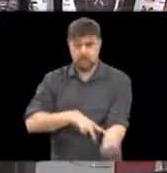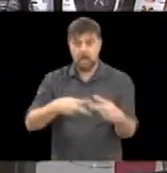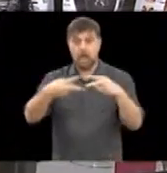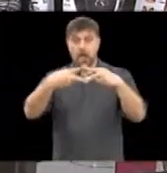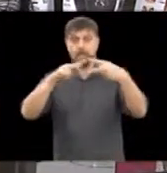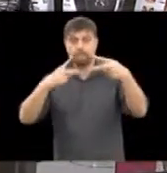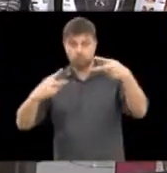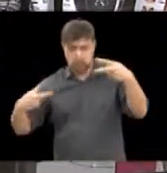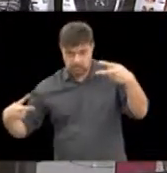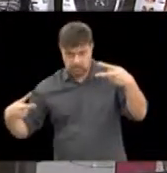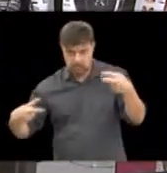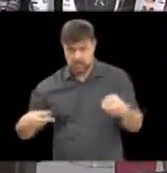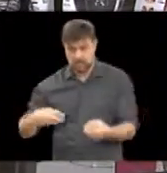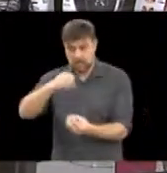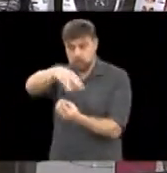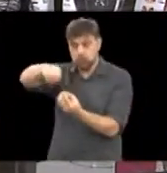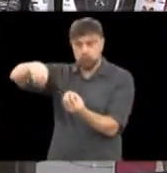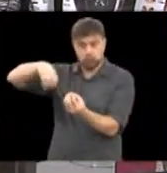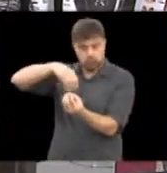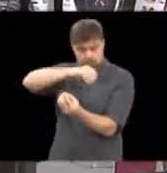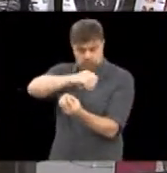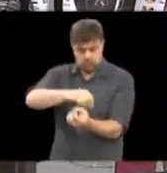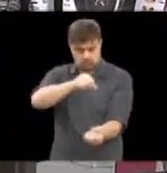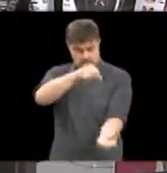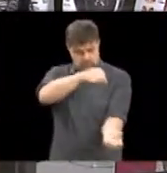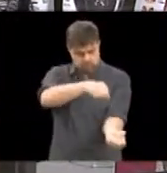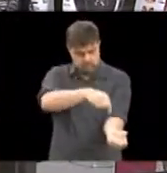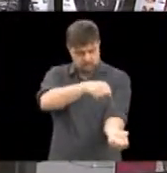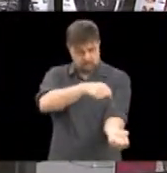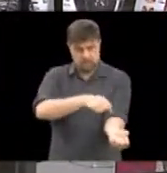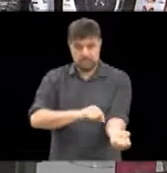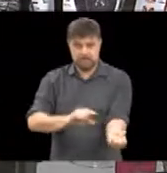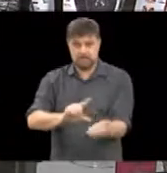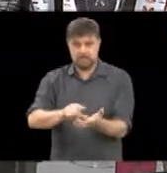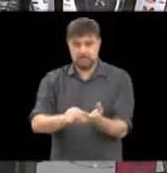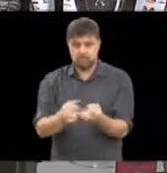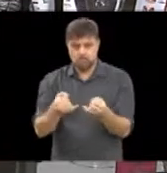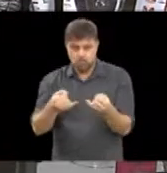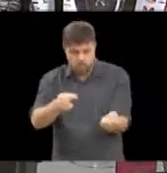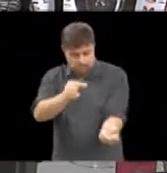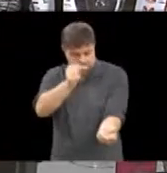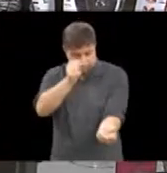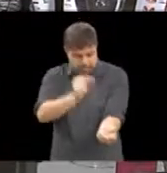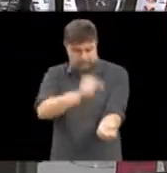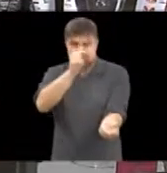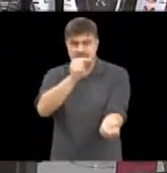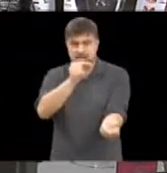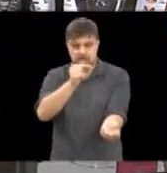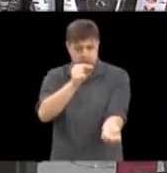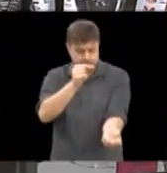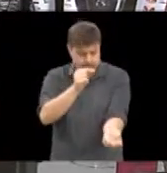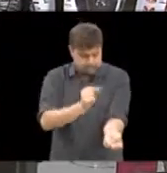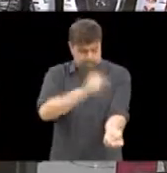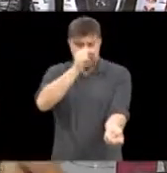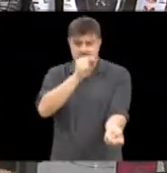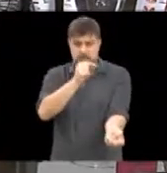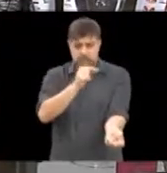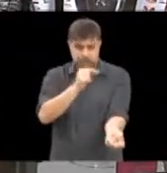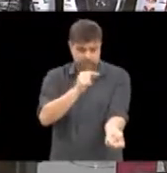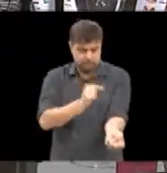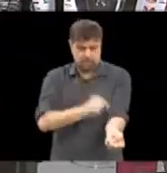é? São proteínas dos fungos. Aí depois você faz um prick, entendeu? Então se você já for... é